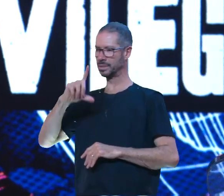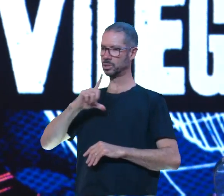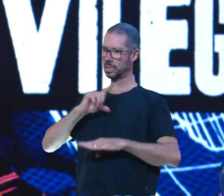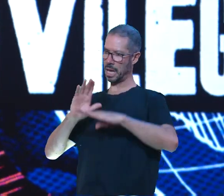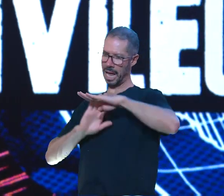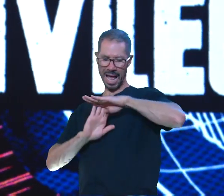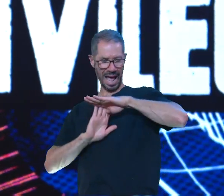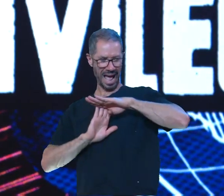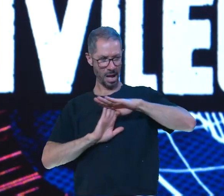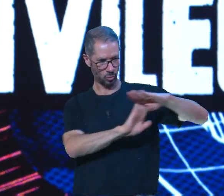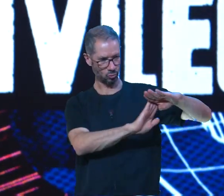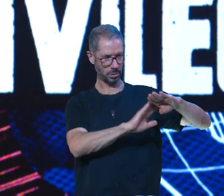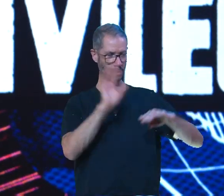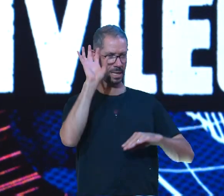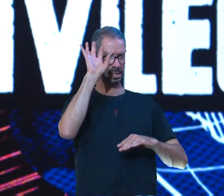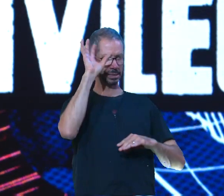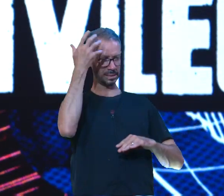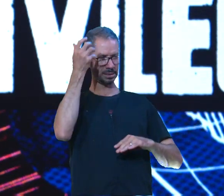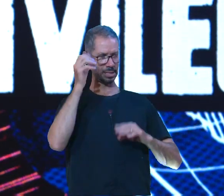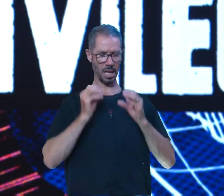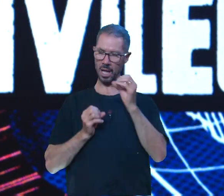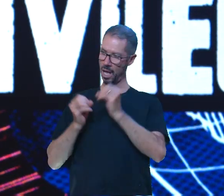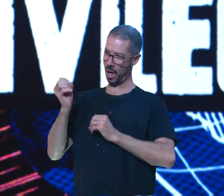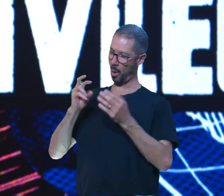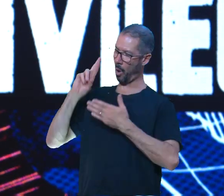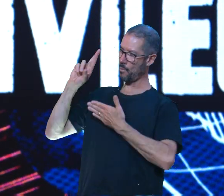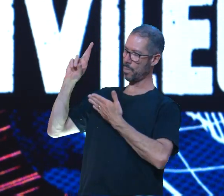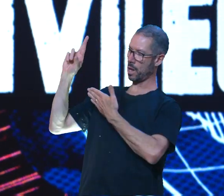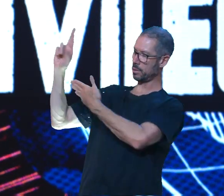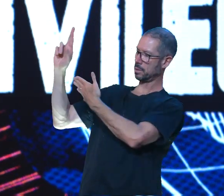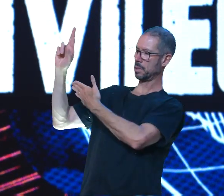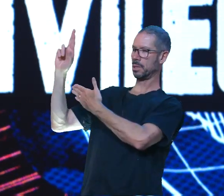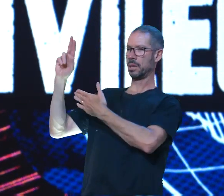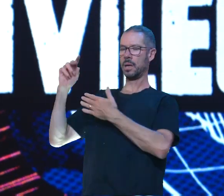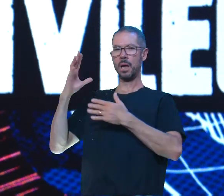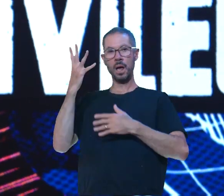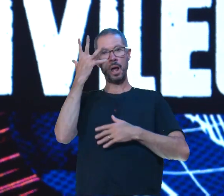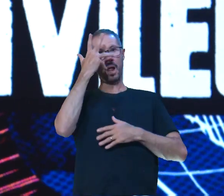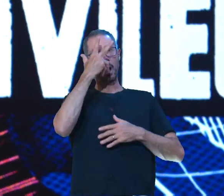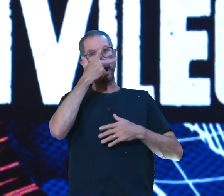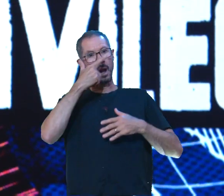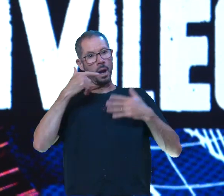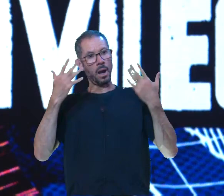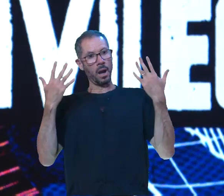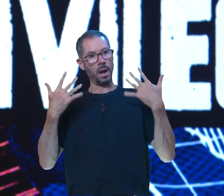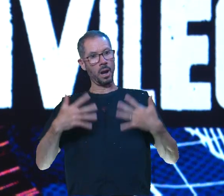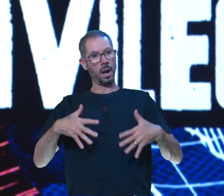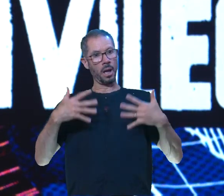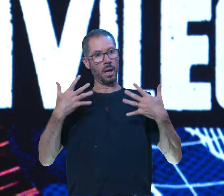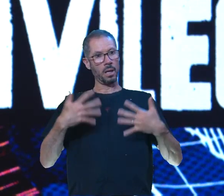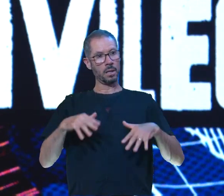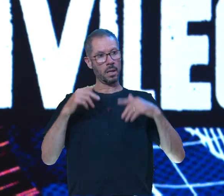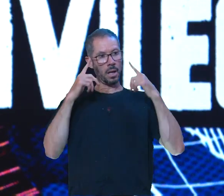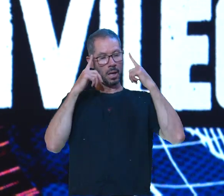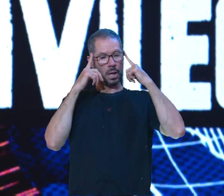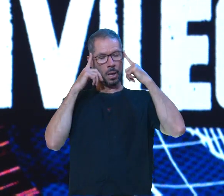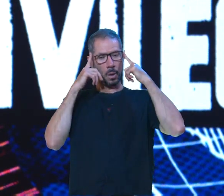ajudado muito a realizar a obra do Senhor. Olha que coisa linda, gente.